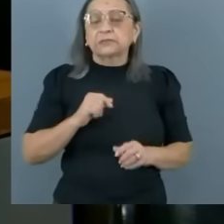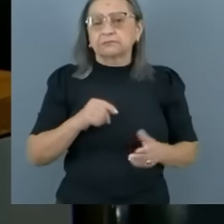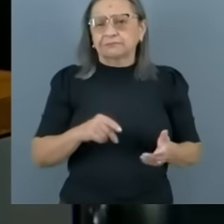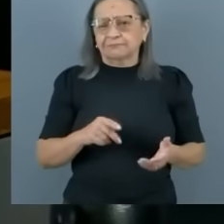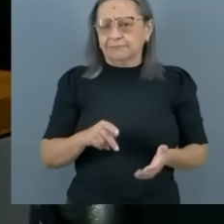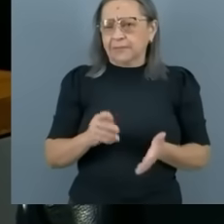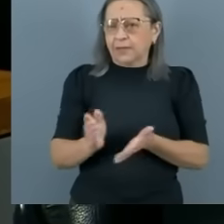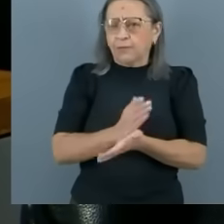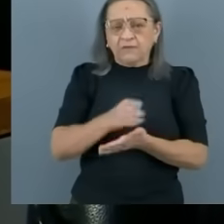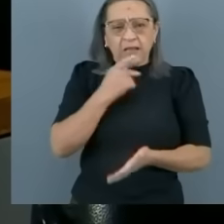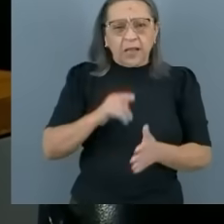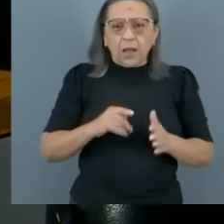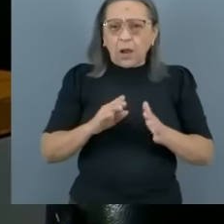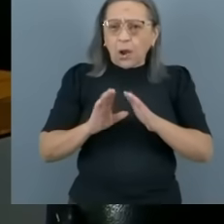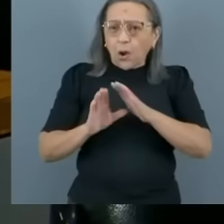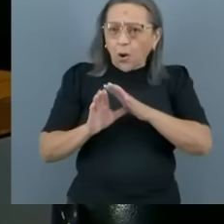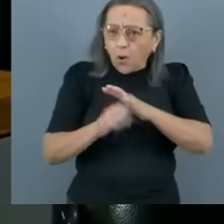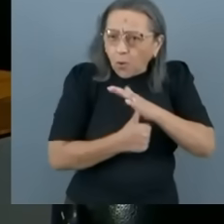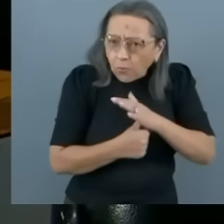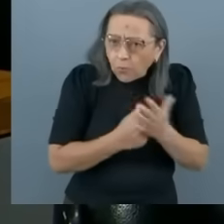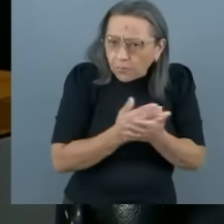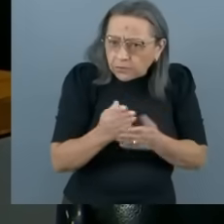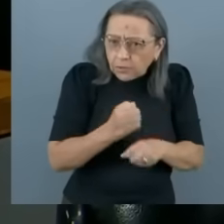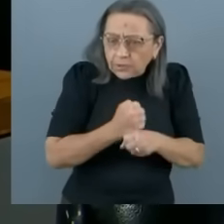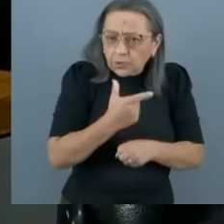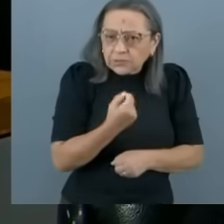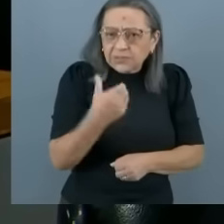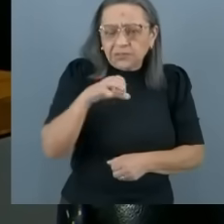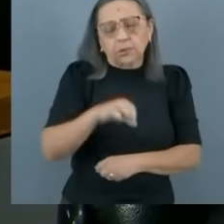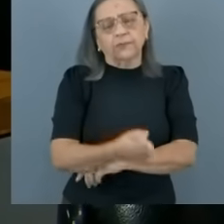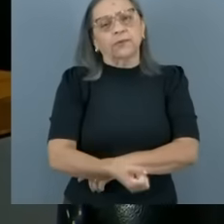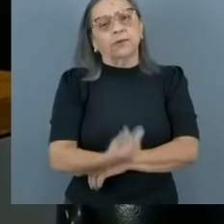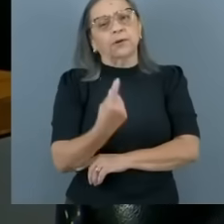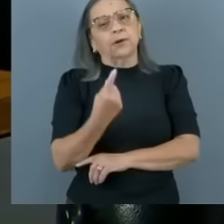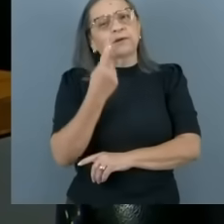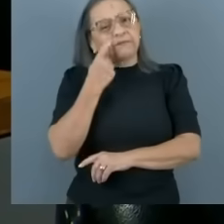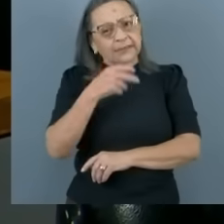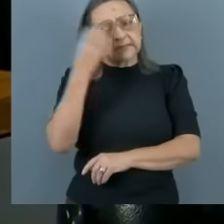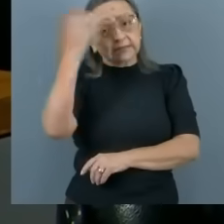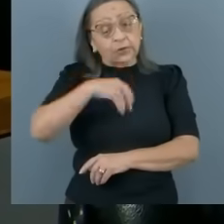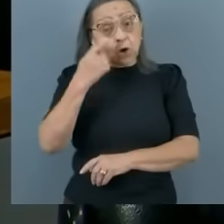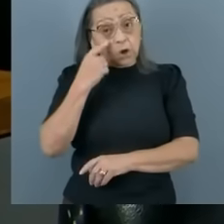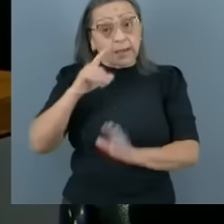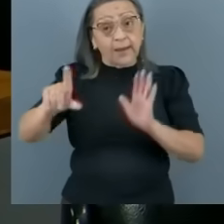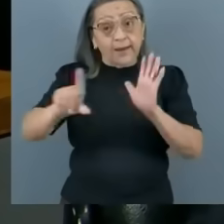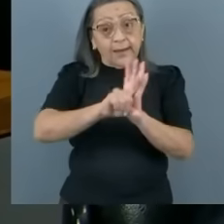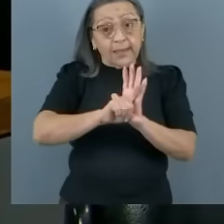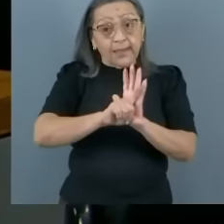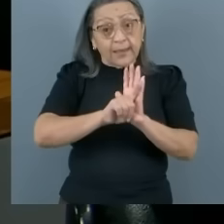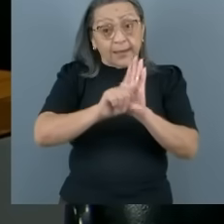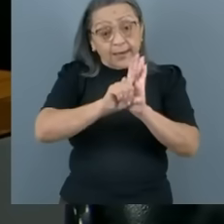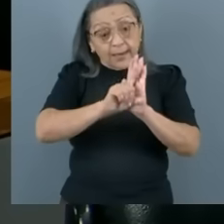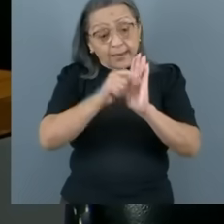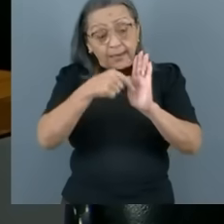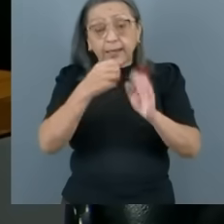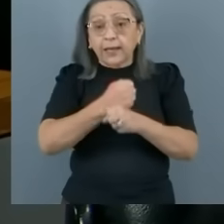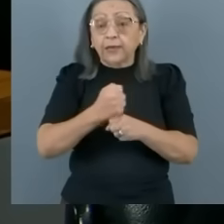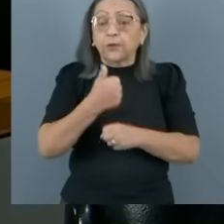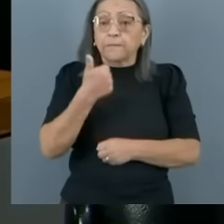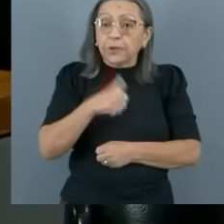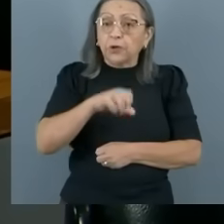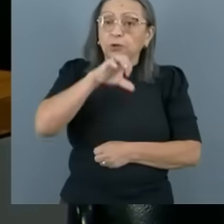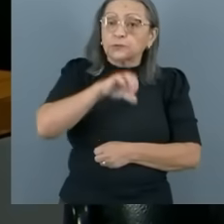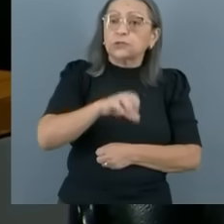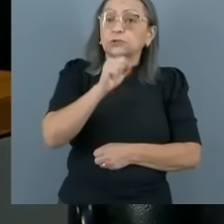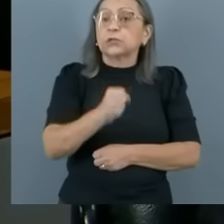2019. Senhores, a história, vamos lá. A lei é de 1992, para a gente não entender, escolinha do professor